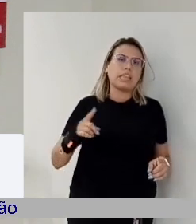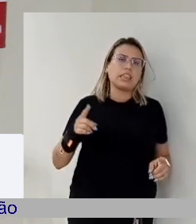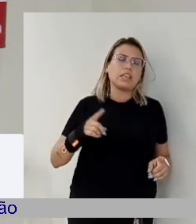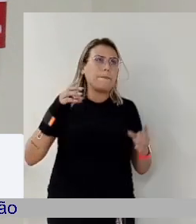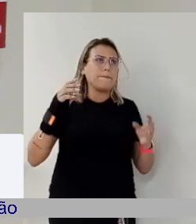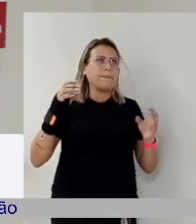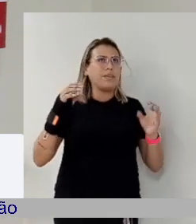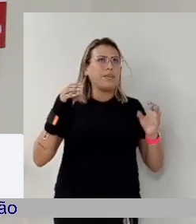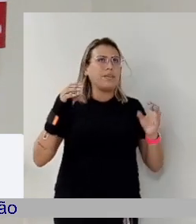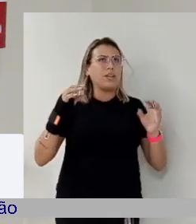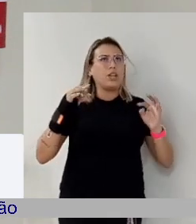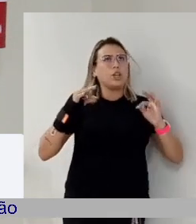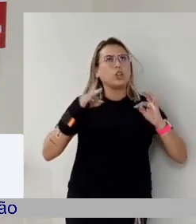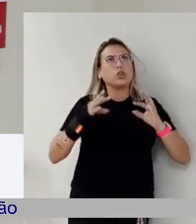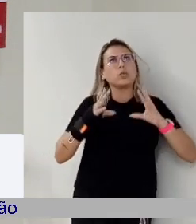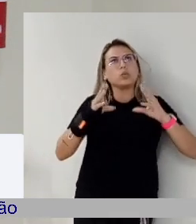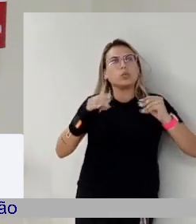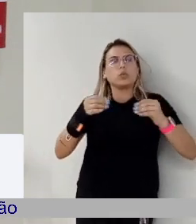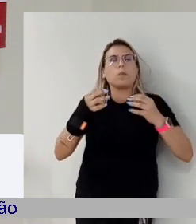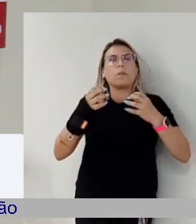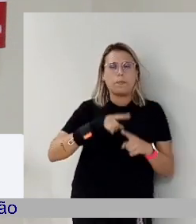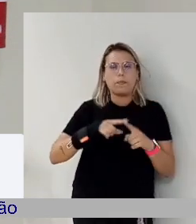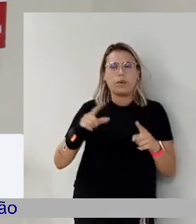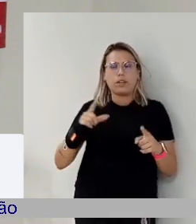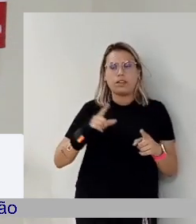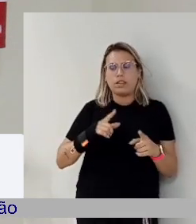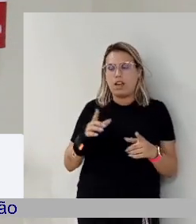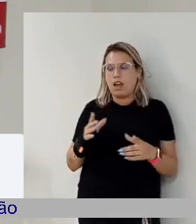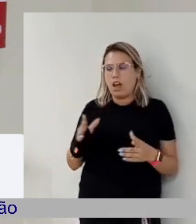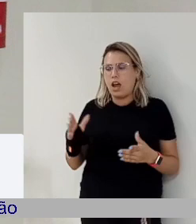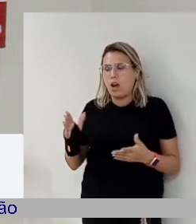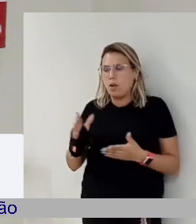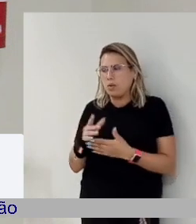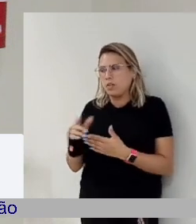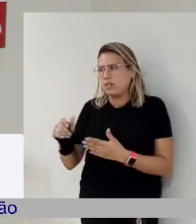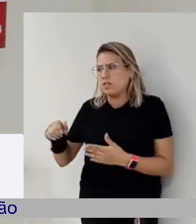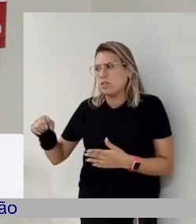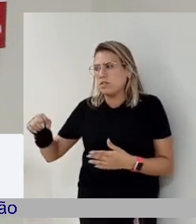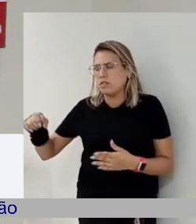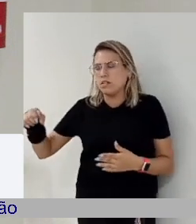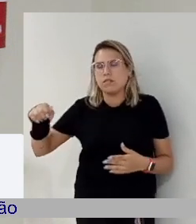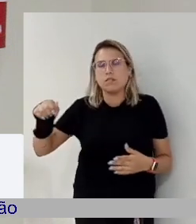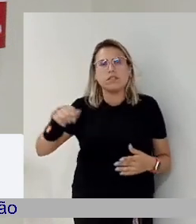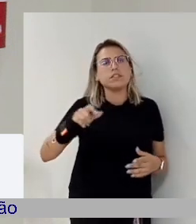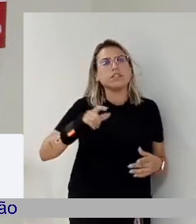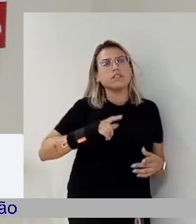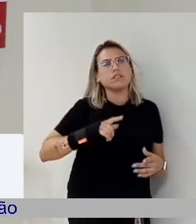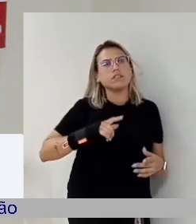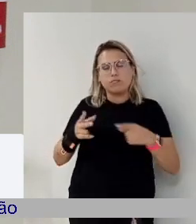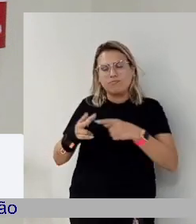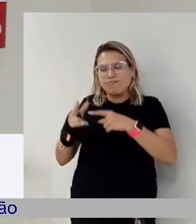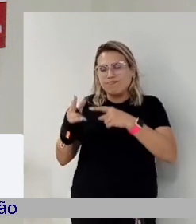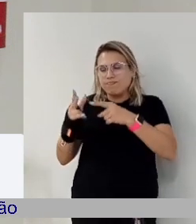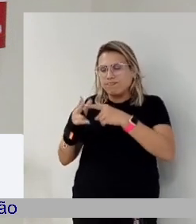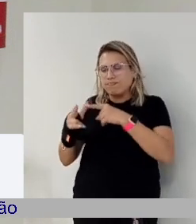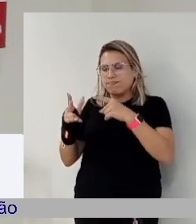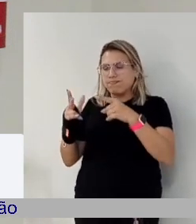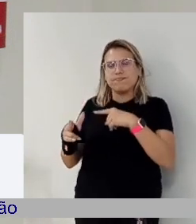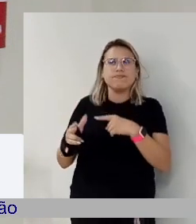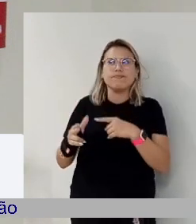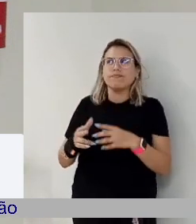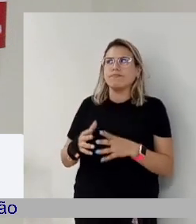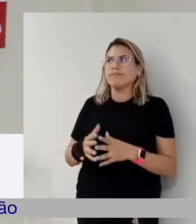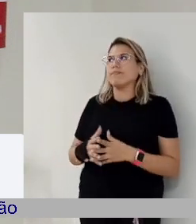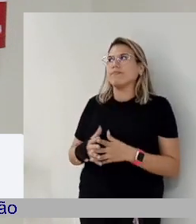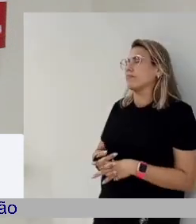prejudicada por quê porque algumas associações já estão fazendo né esse corte eh